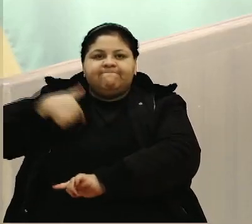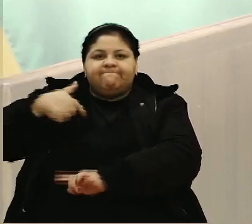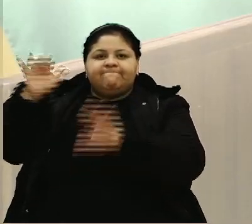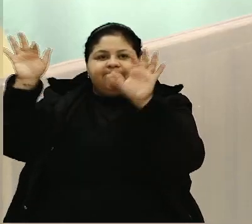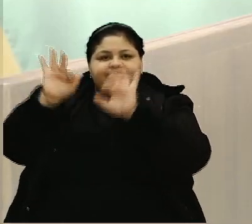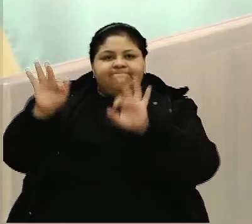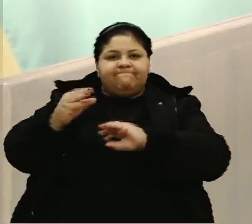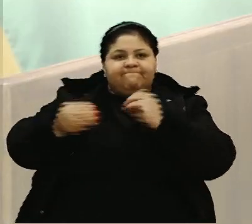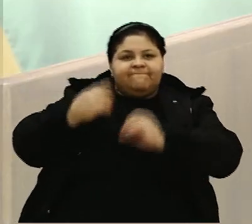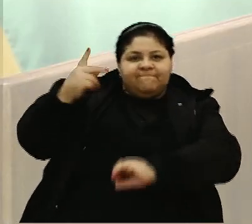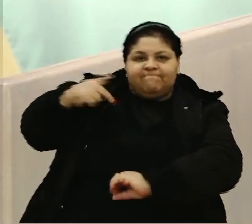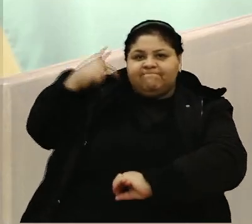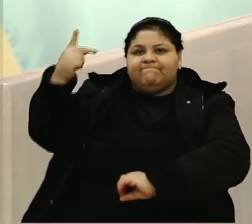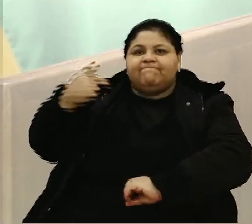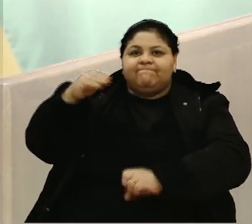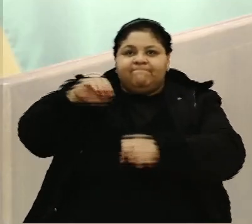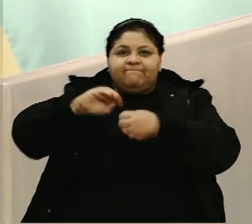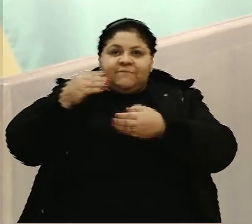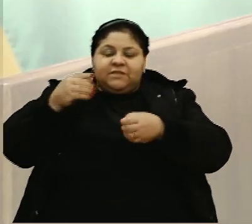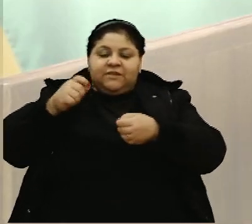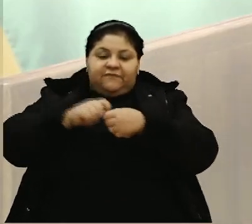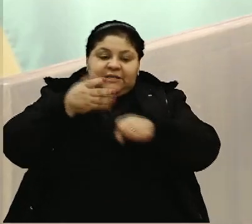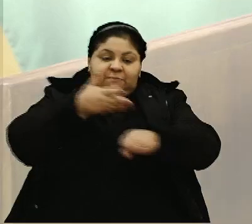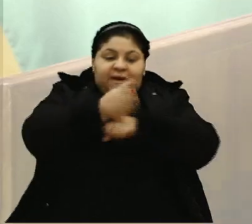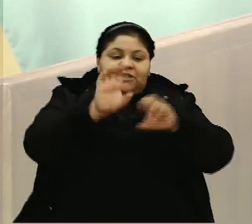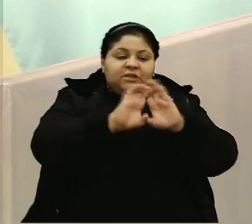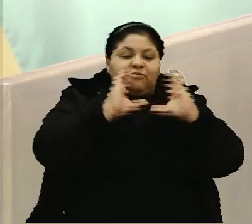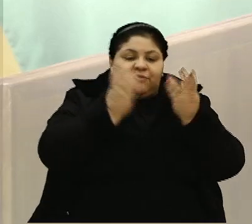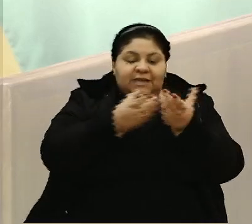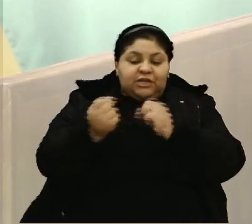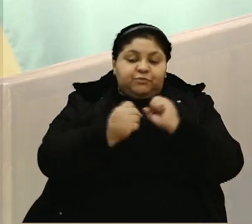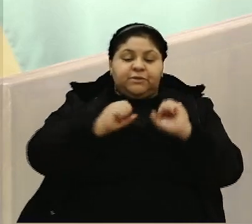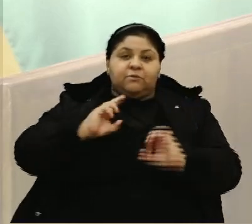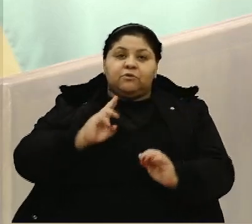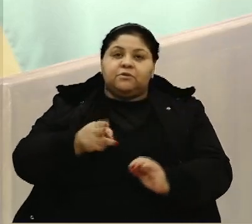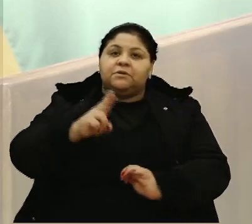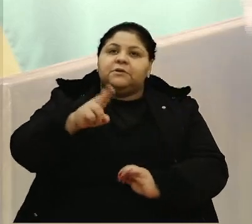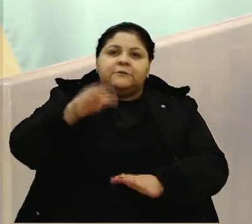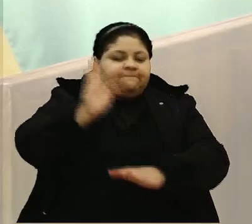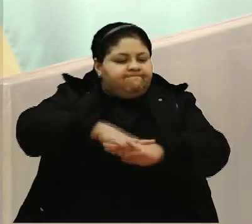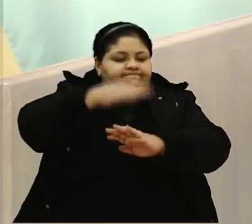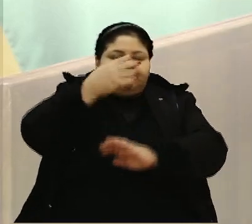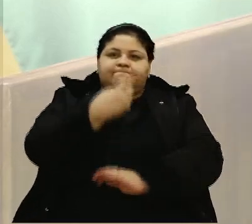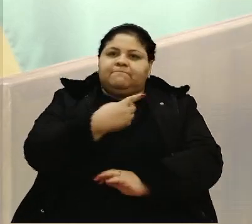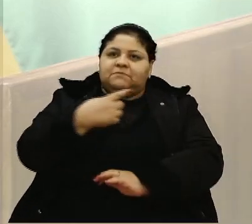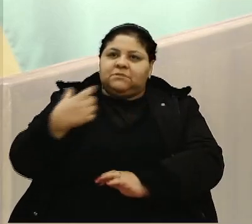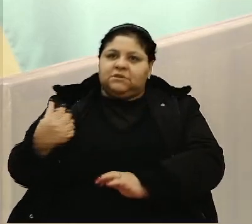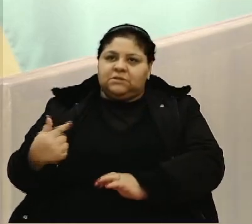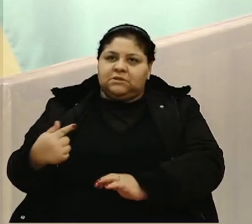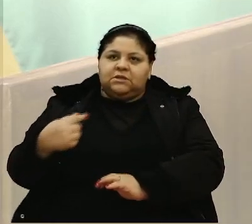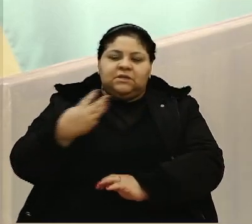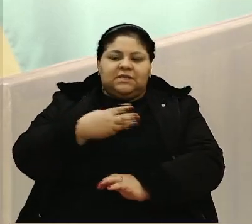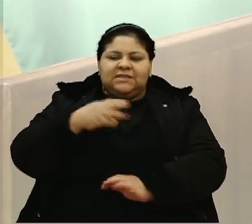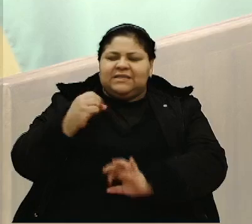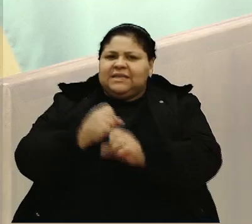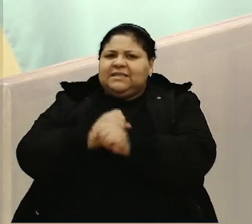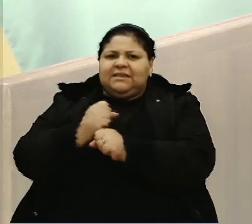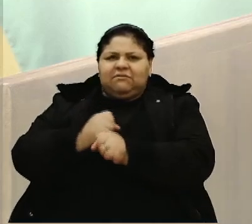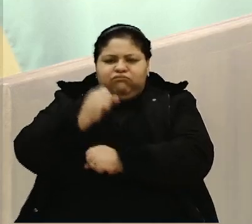como vereador daquela comunidade e podermos continuar por mais 17, por mais 30, por muitos